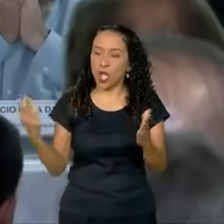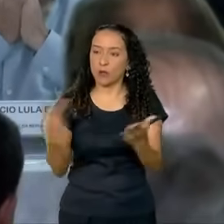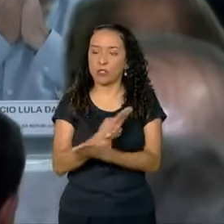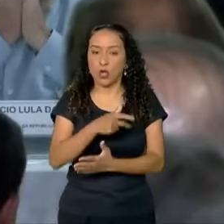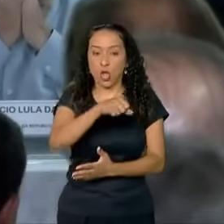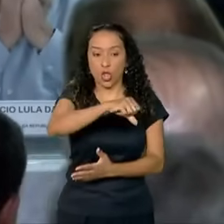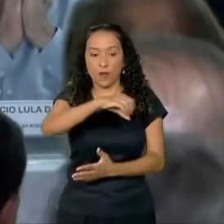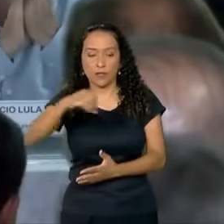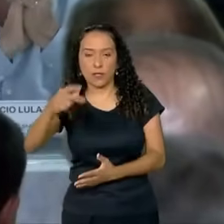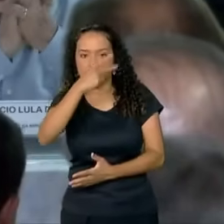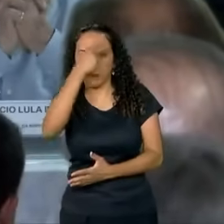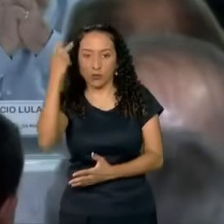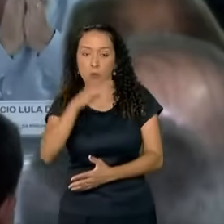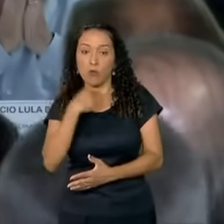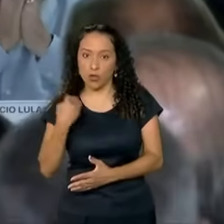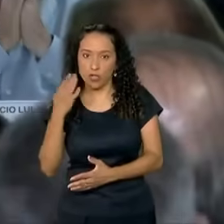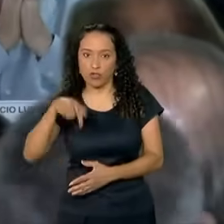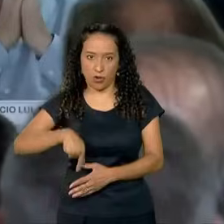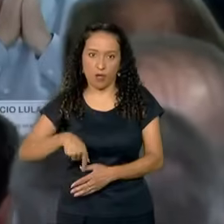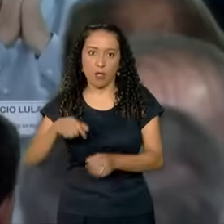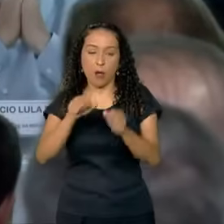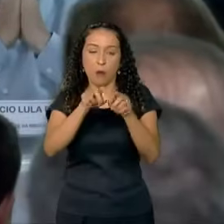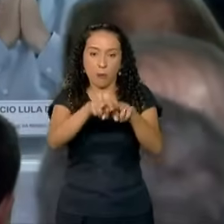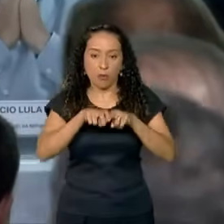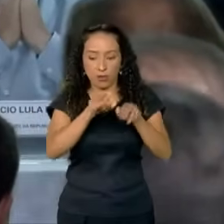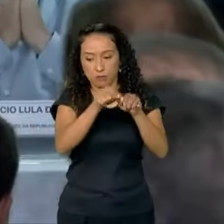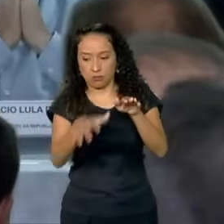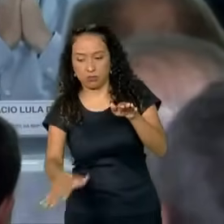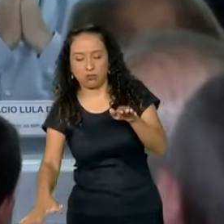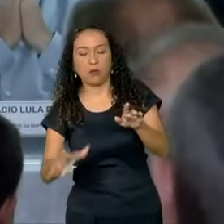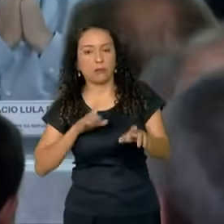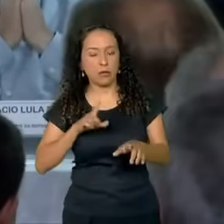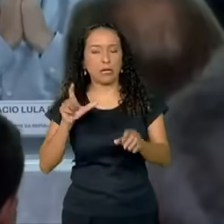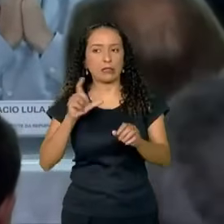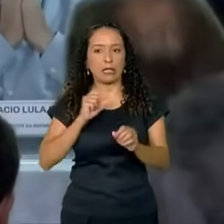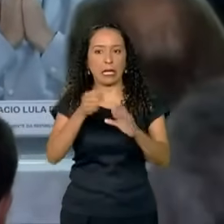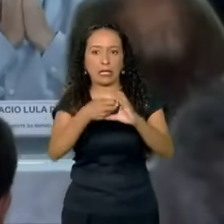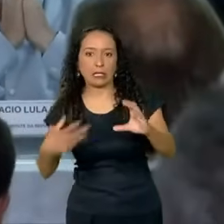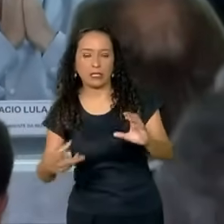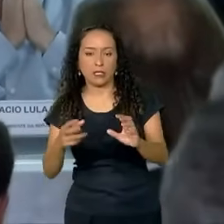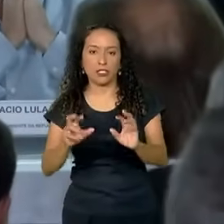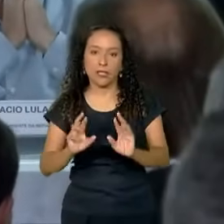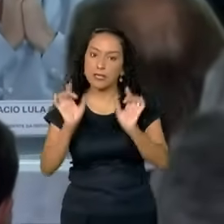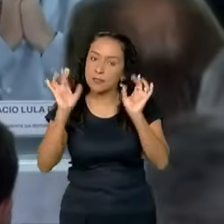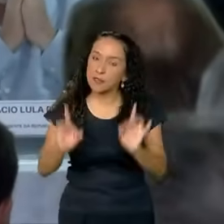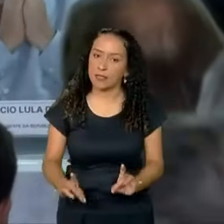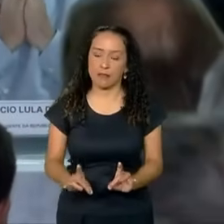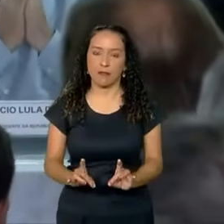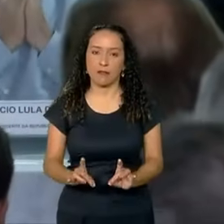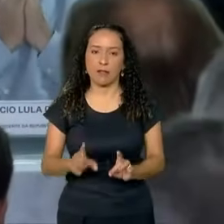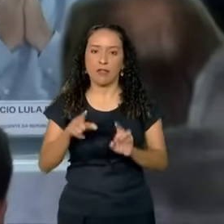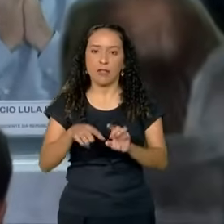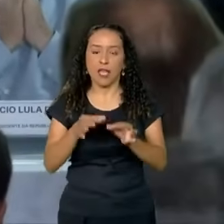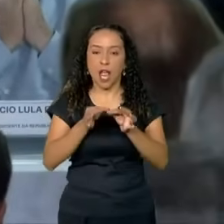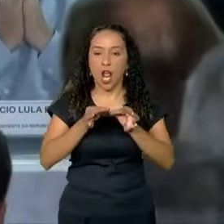quero dizer que aqui é pior do que lá, mas, enfim, aqui tem uma característica especialíssima e diferenciada. É numa